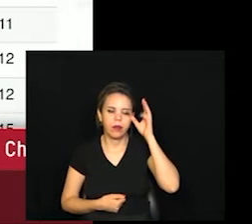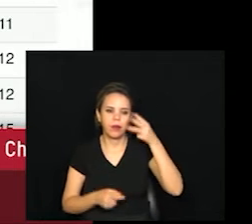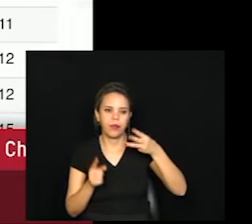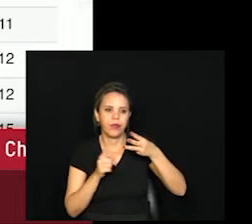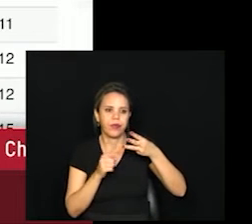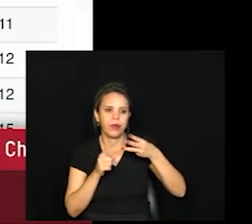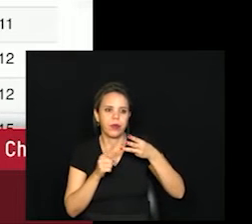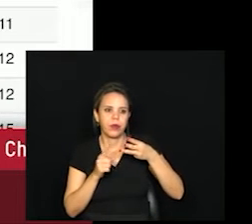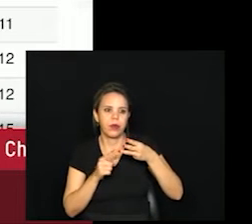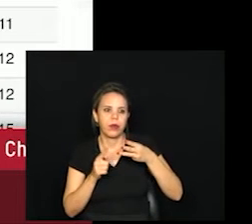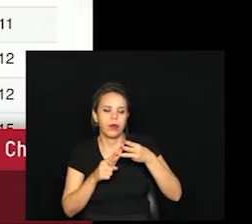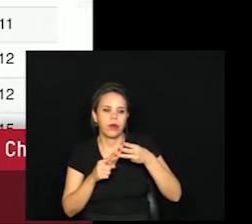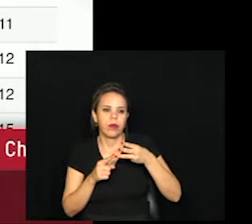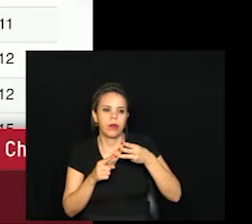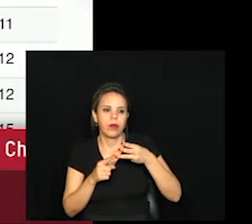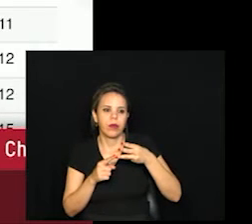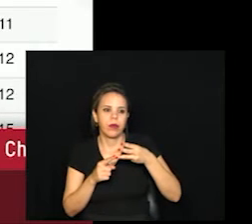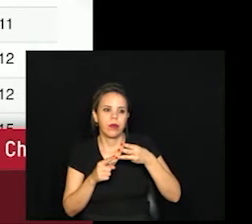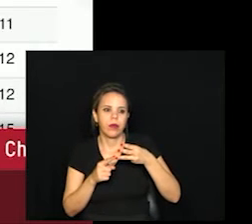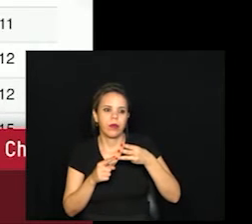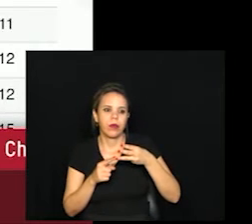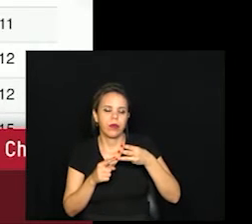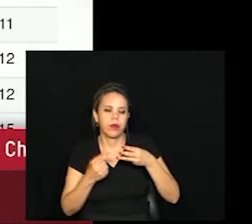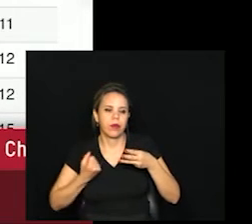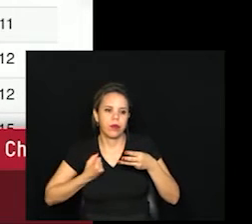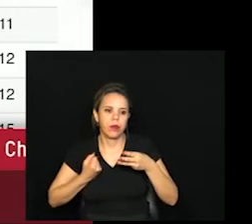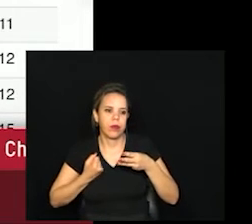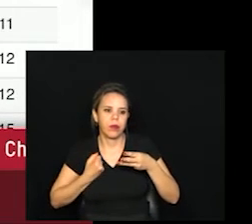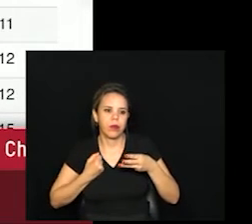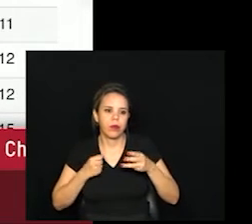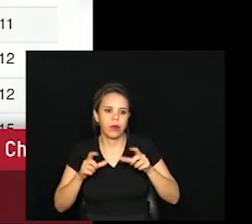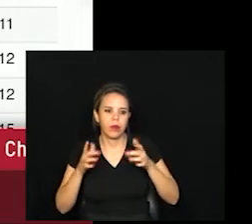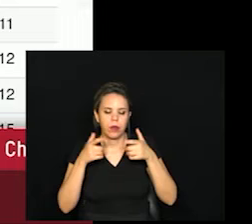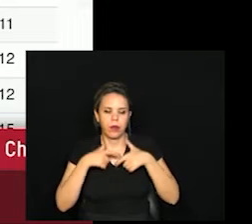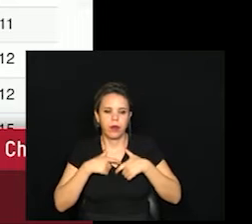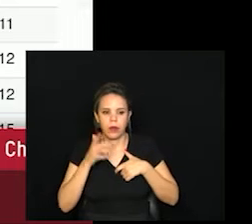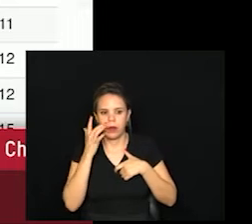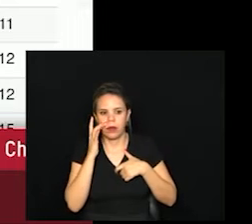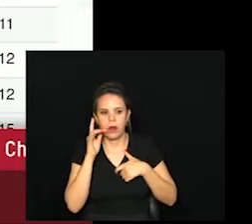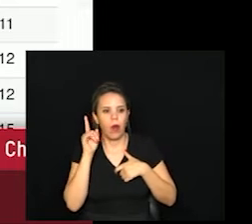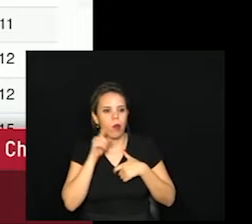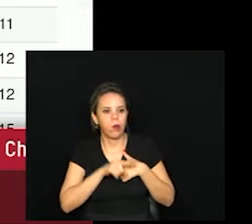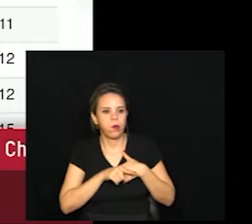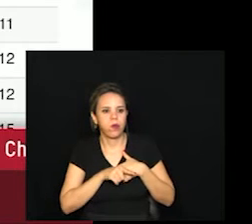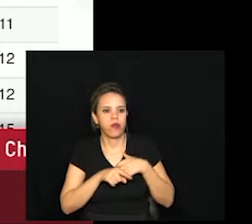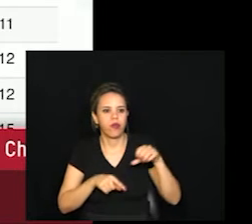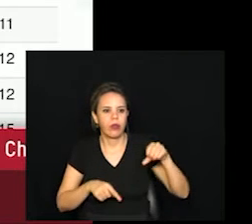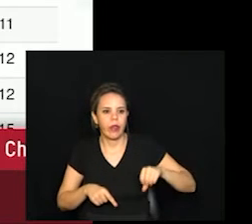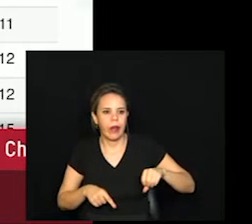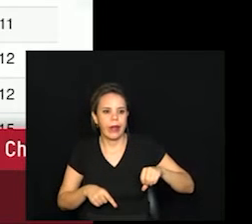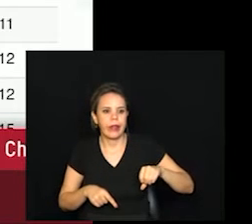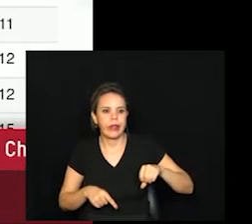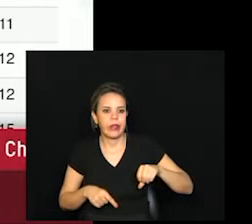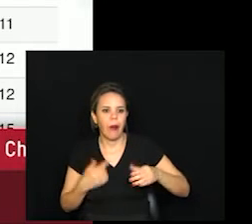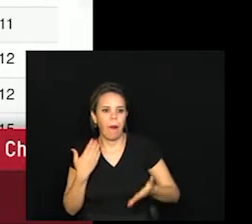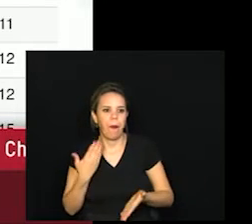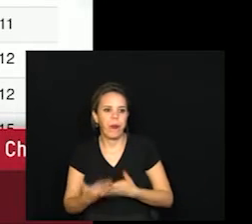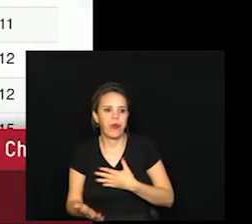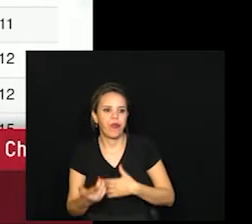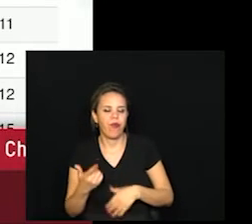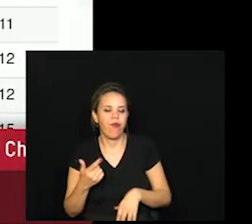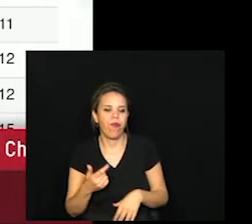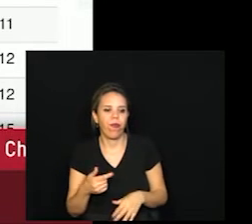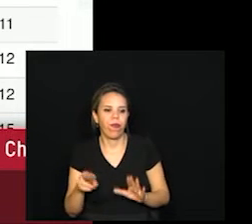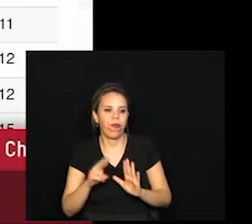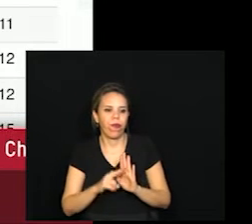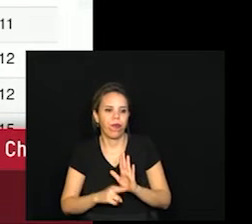terceira colocação, mesmo número de medalhas de ouro dos Estados Unidos, com 9, só que perde no segundo